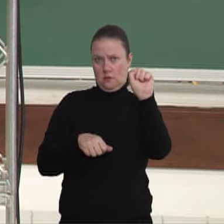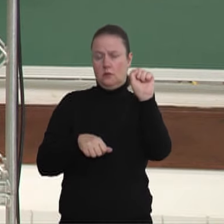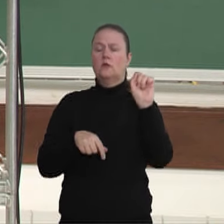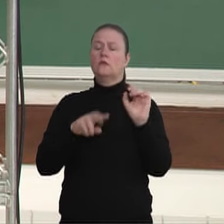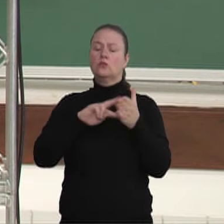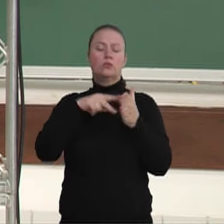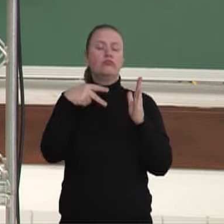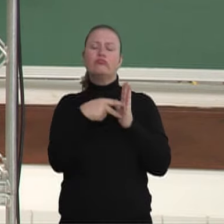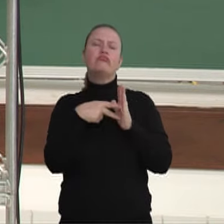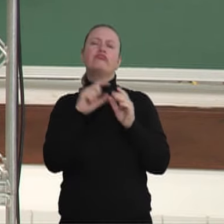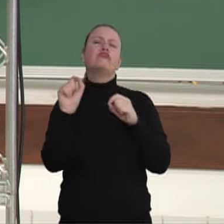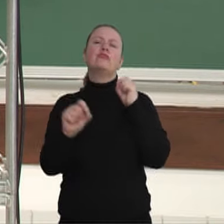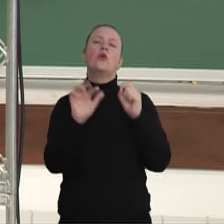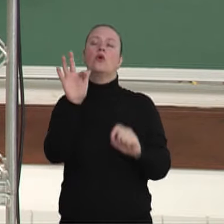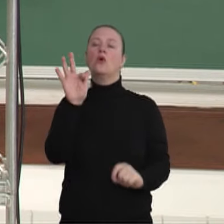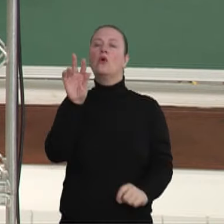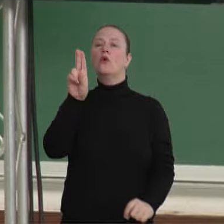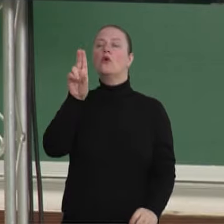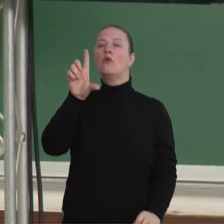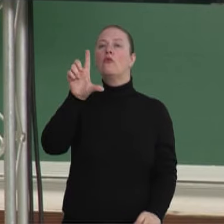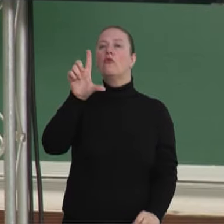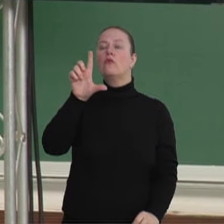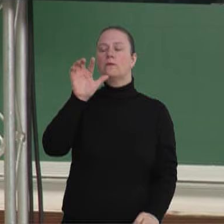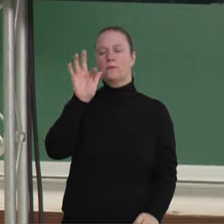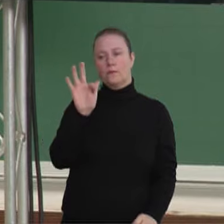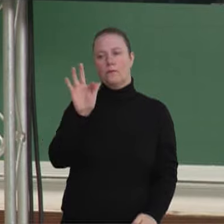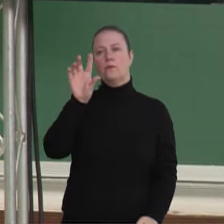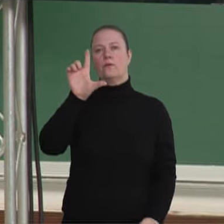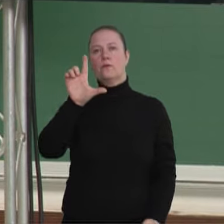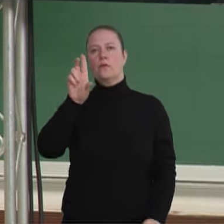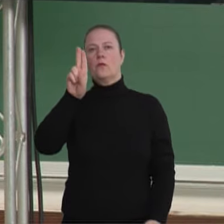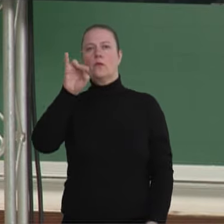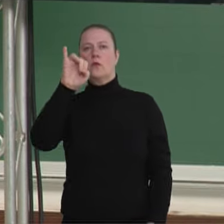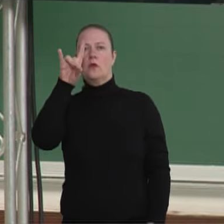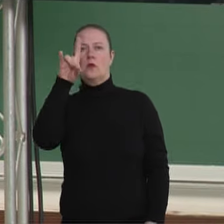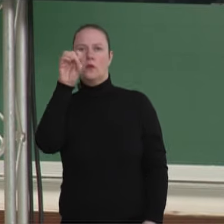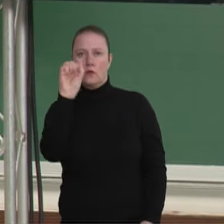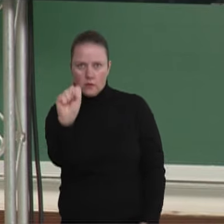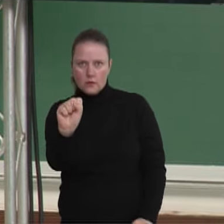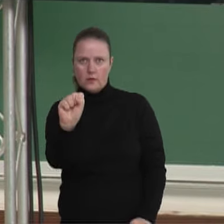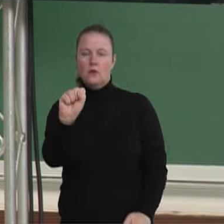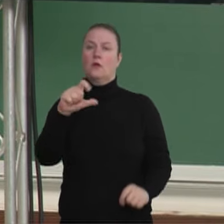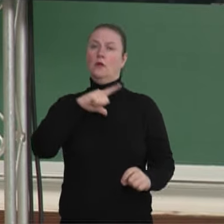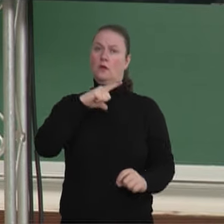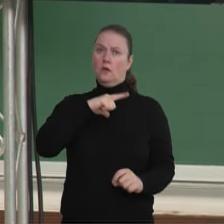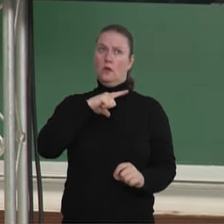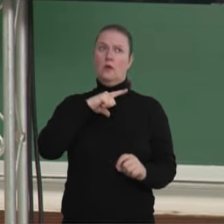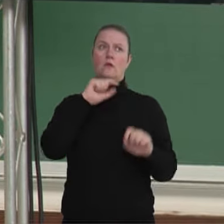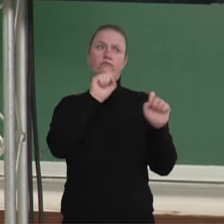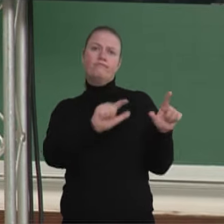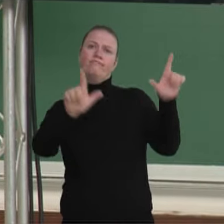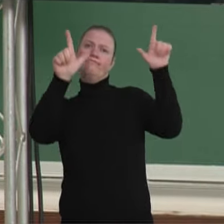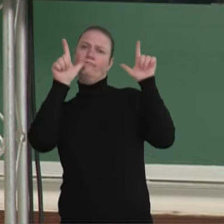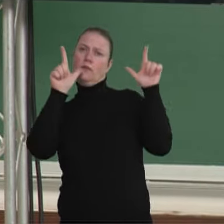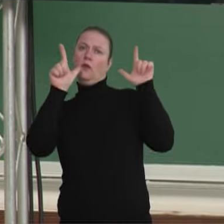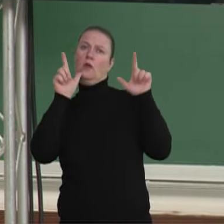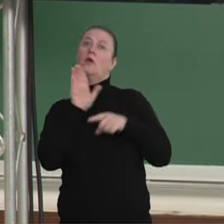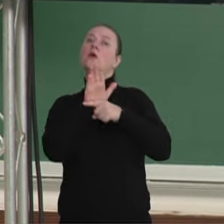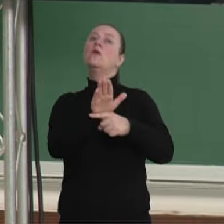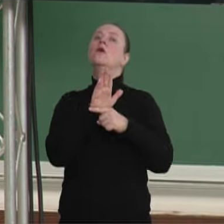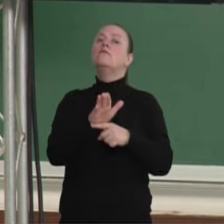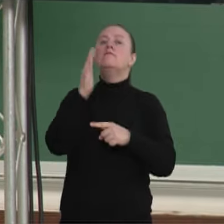isso como fluidos, ok? Nessa abordagem, então, temos aqui algumas figuras que vão nos auxiliar na